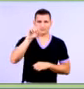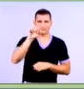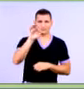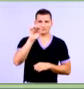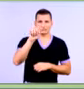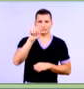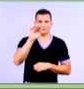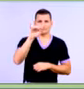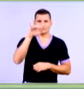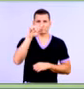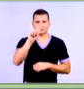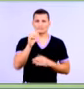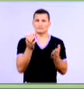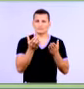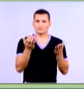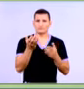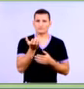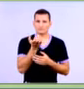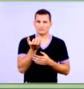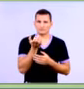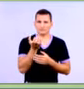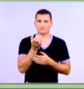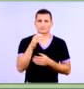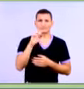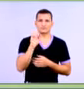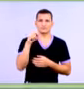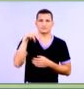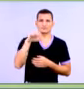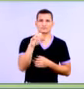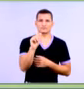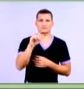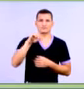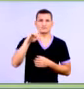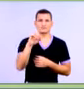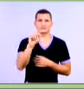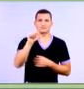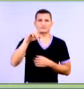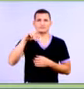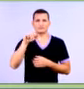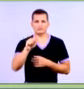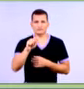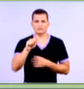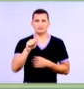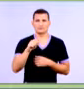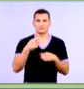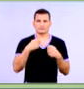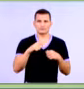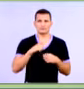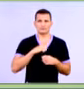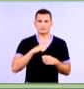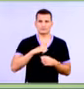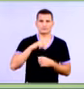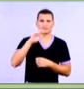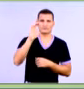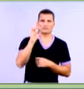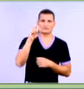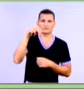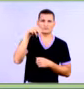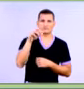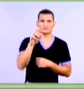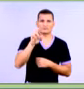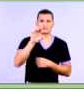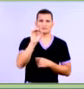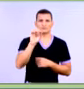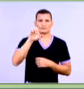agora eu quero trabalhar com ela de forma encadeada. Então, na encadeada, eu tenho que ter um controle. Quem que é a